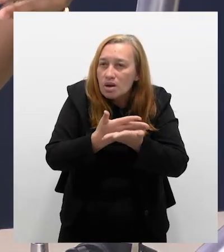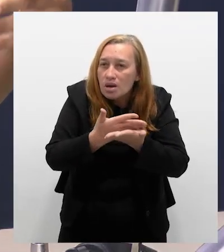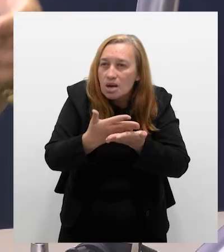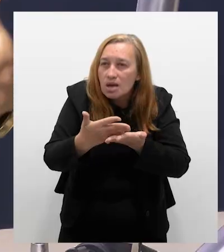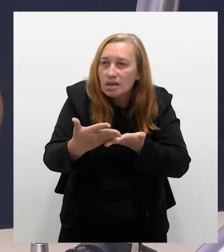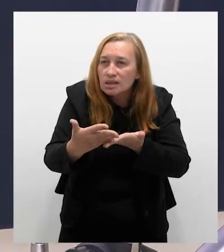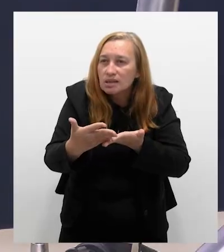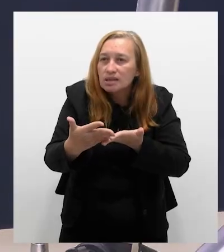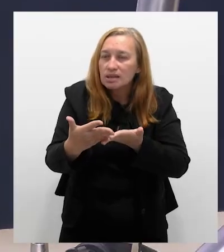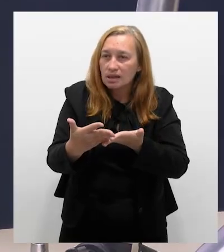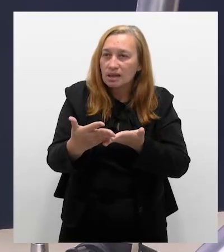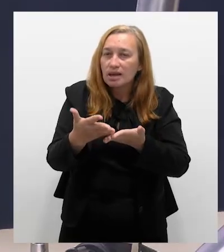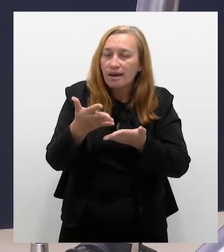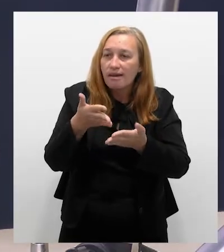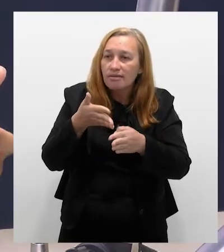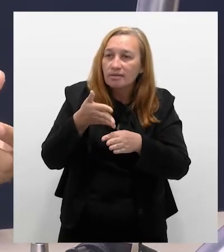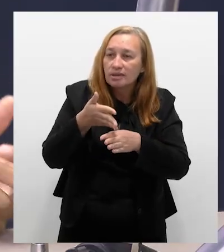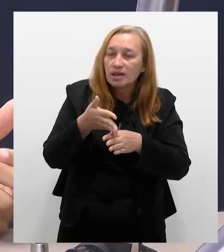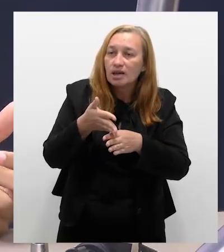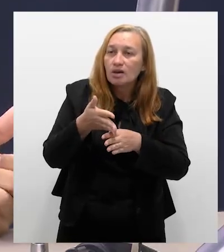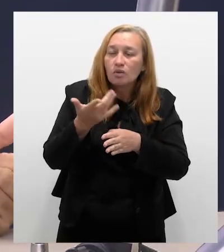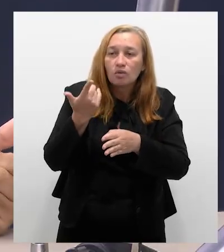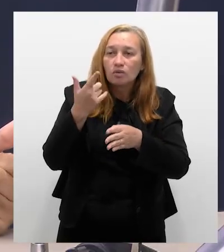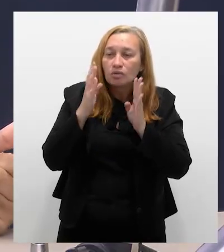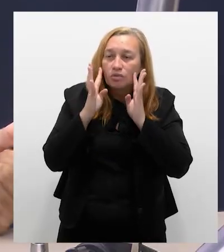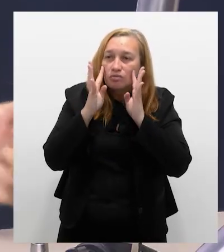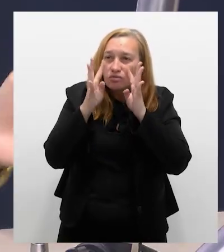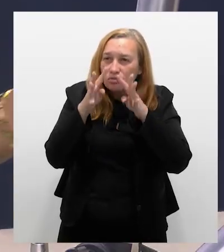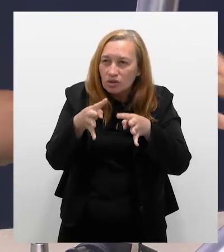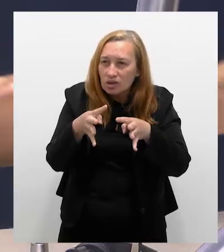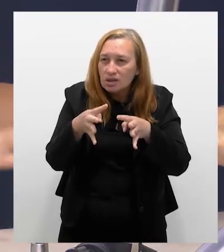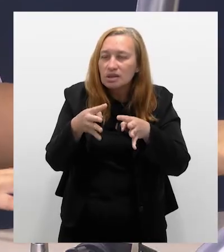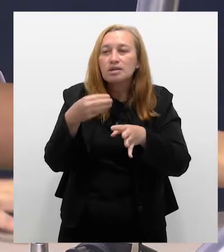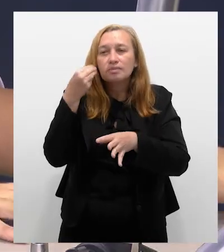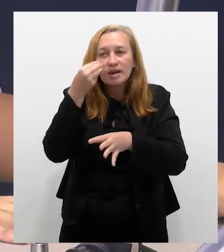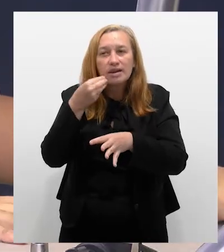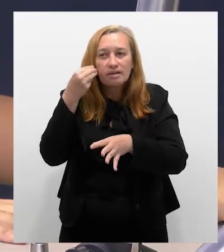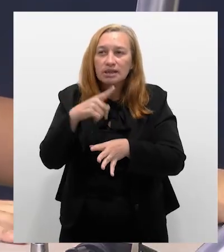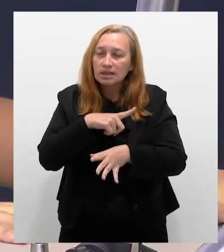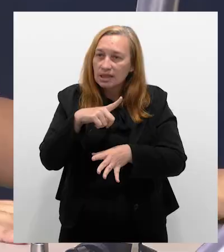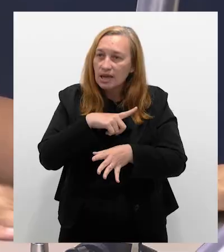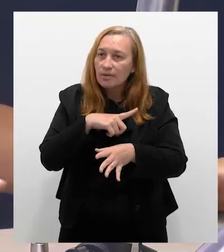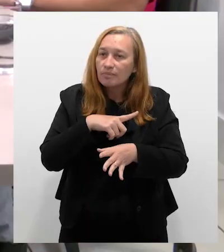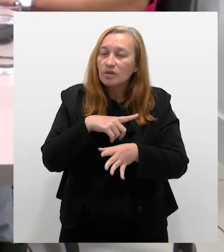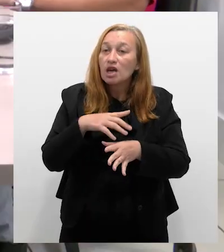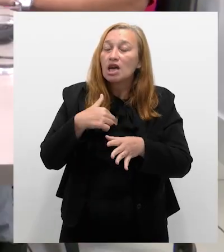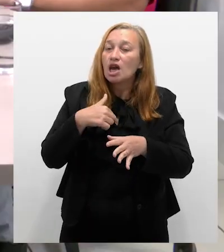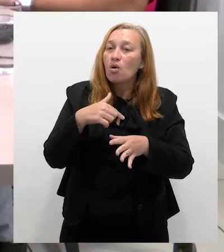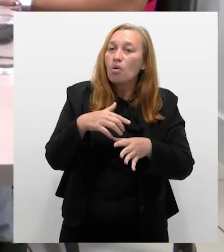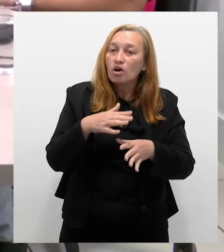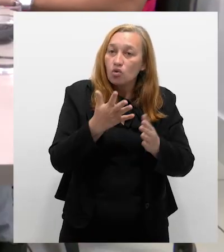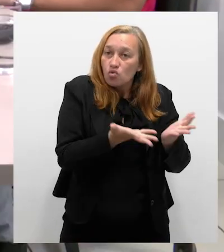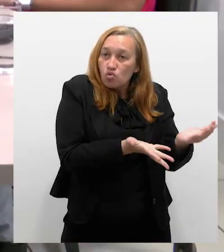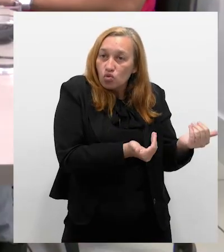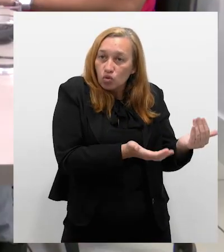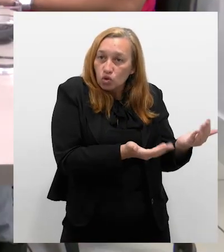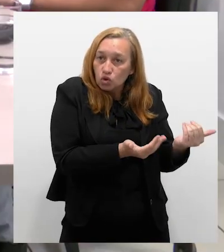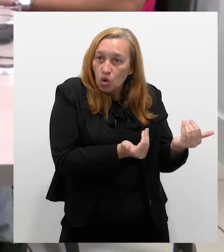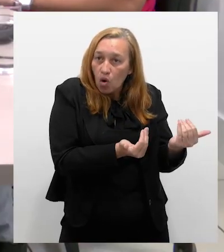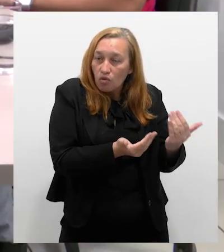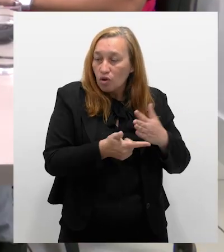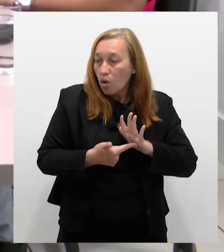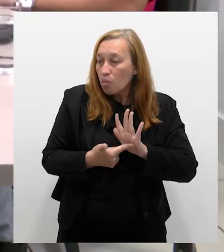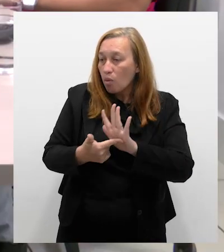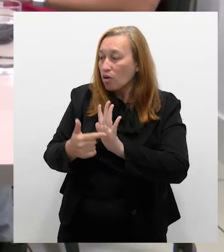a entrar naquela experiência imersiva. Então eu tiro aquele jovem daquela situação que ele está e eu trago ele através da arte,